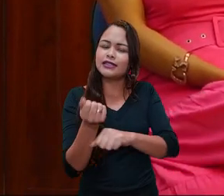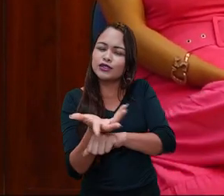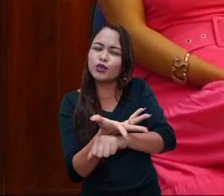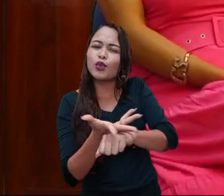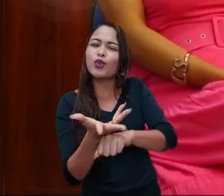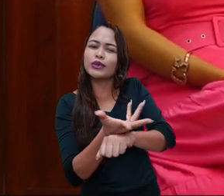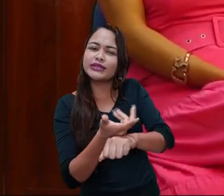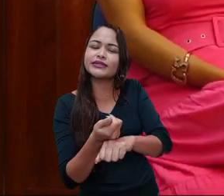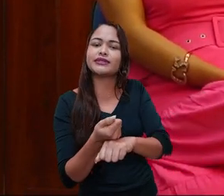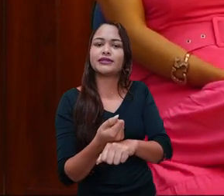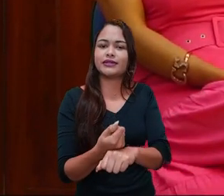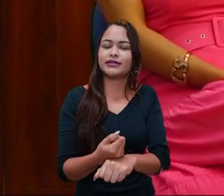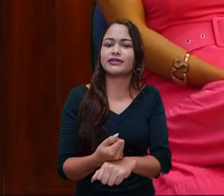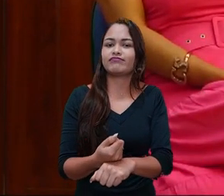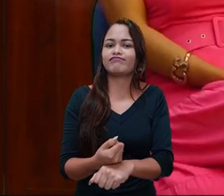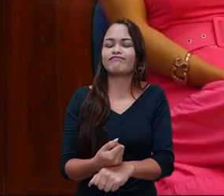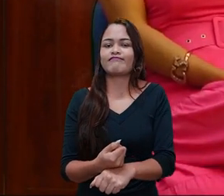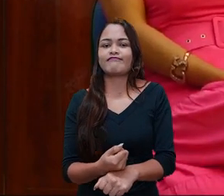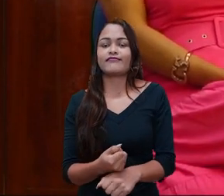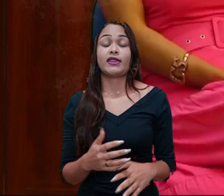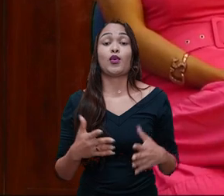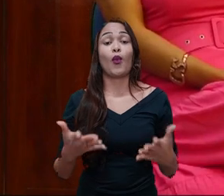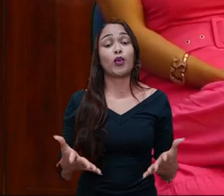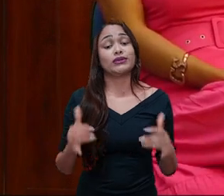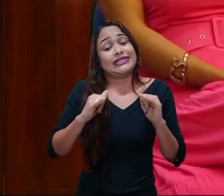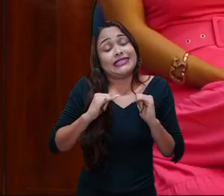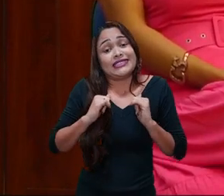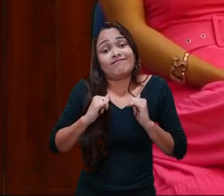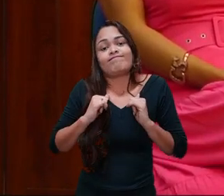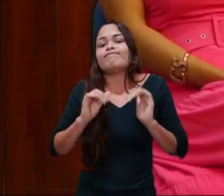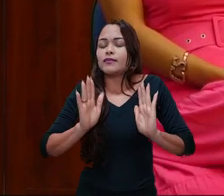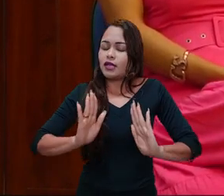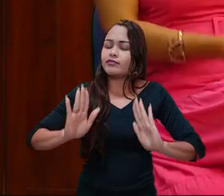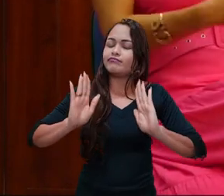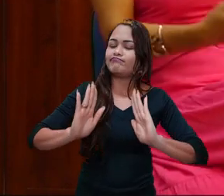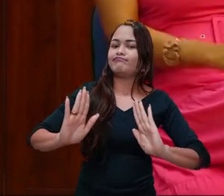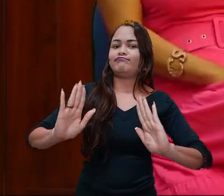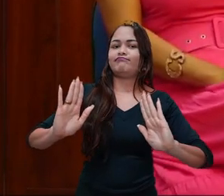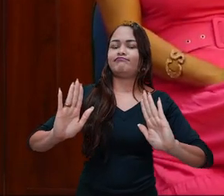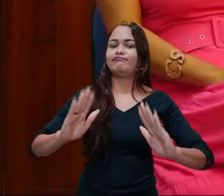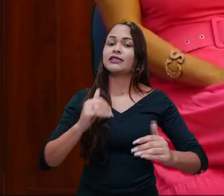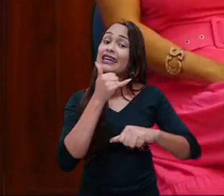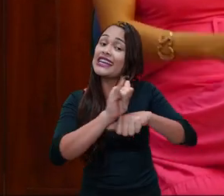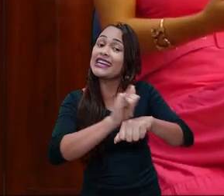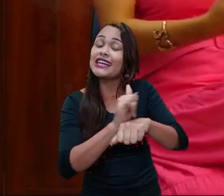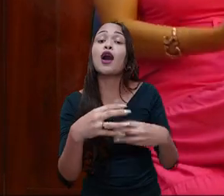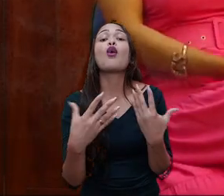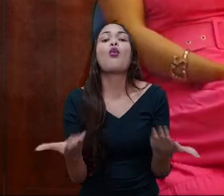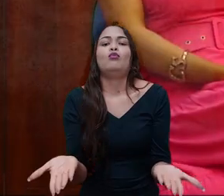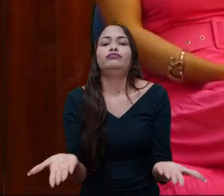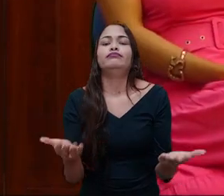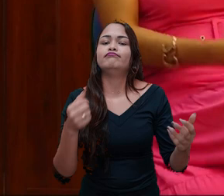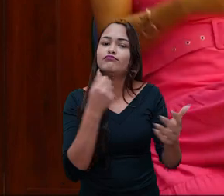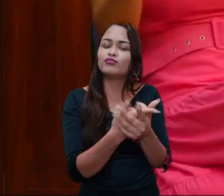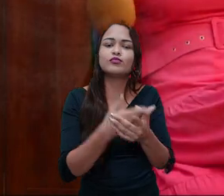conquistando. E quando ele queria entrar em crise, eu desenvolvi uma estratégia, eu comprei uma escova